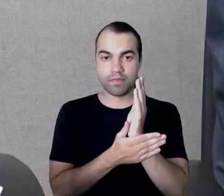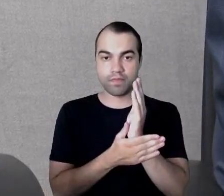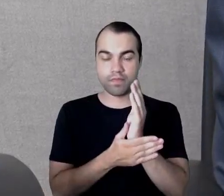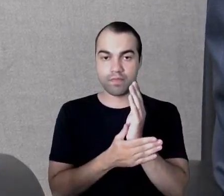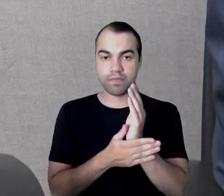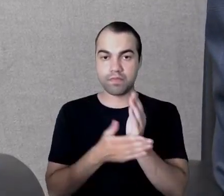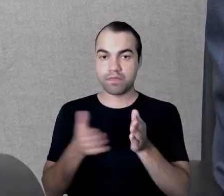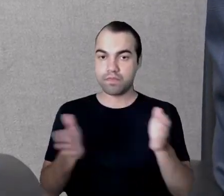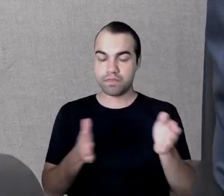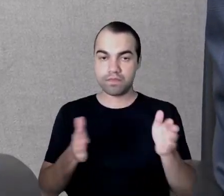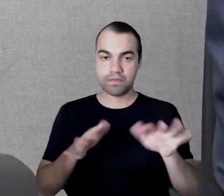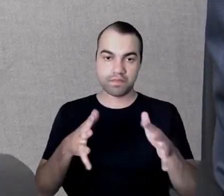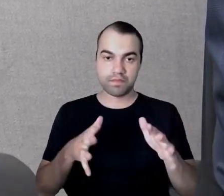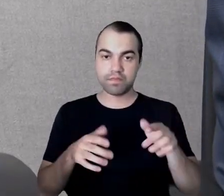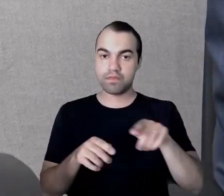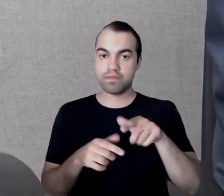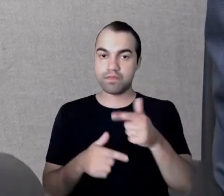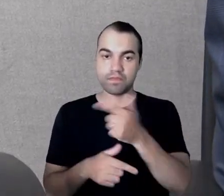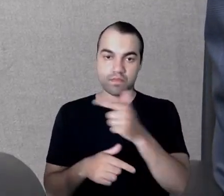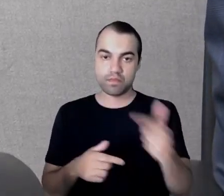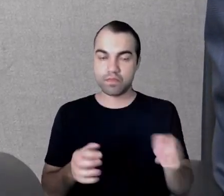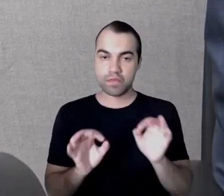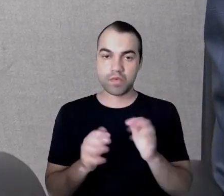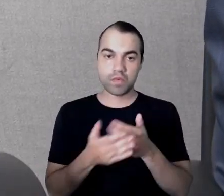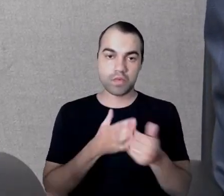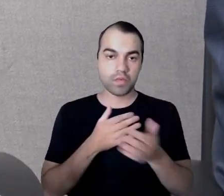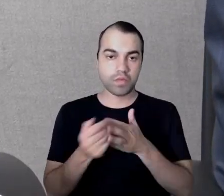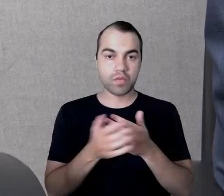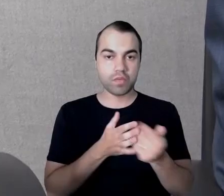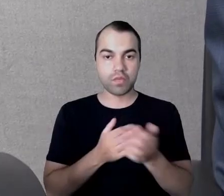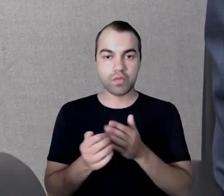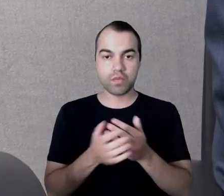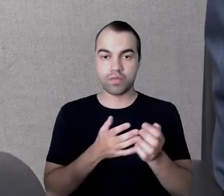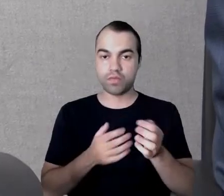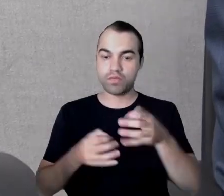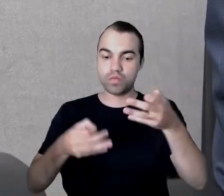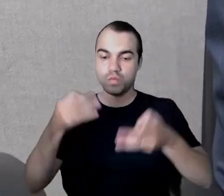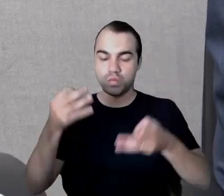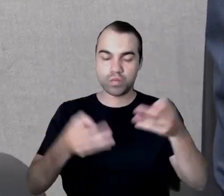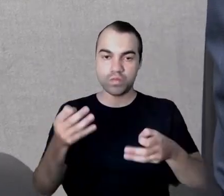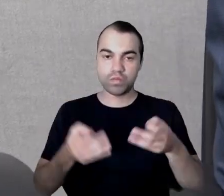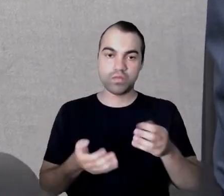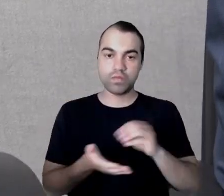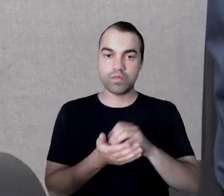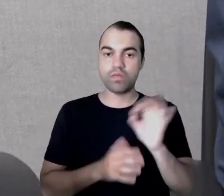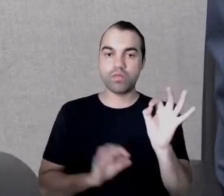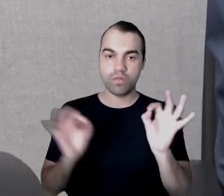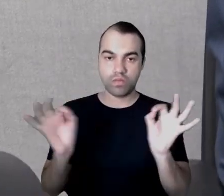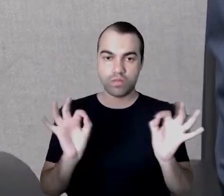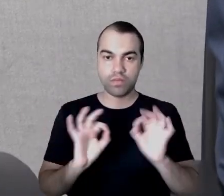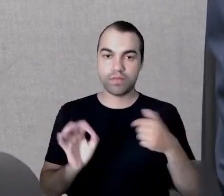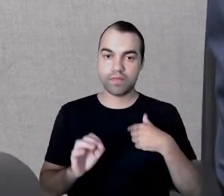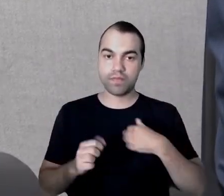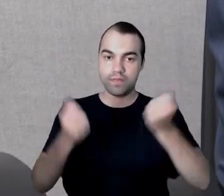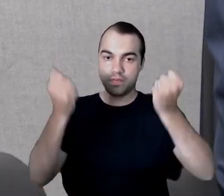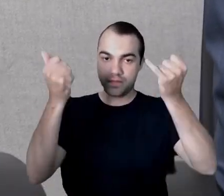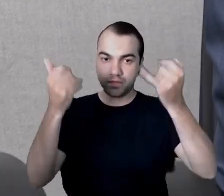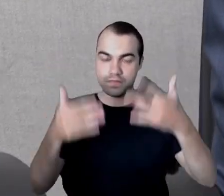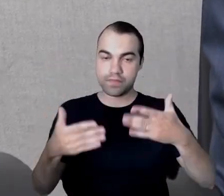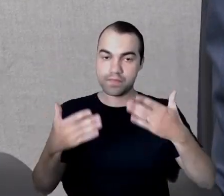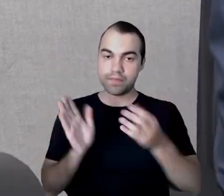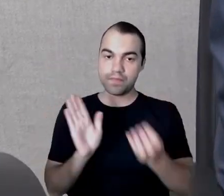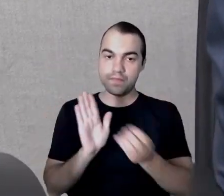óbice de natureza constitucional Legal regimental ou de juridicidade Eu Prefiro parecer e parabeniza o governo